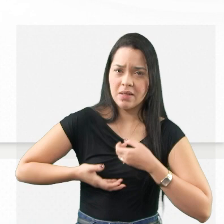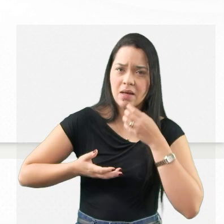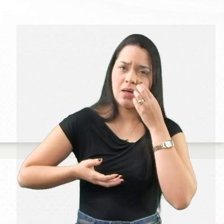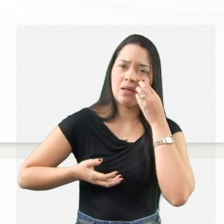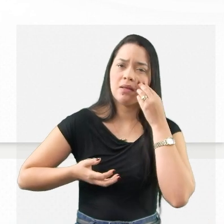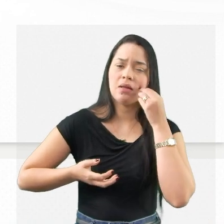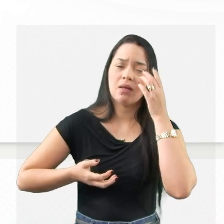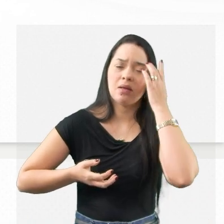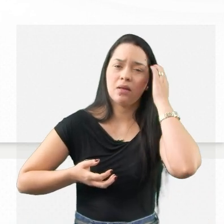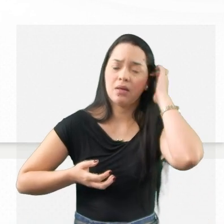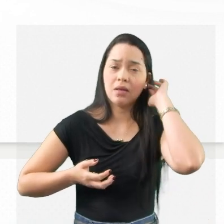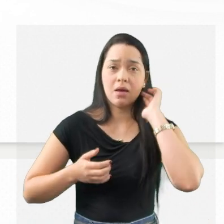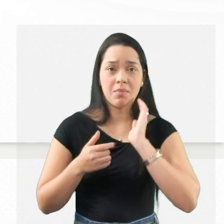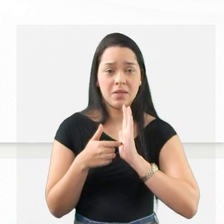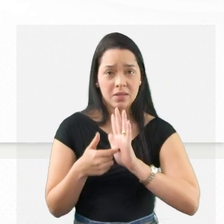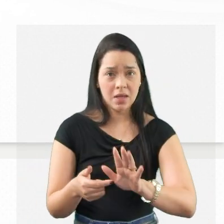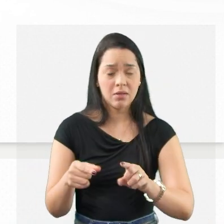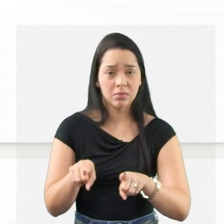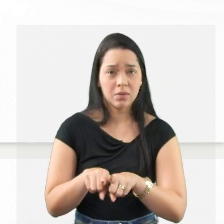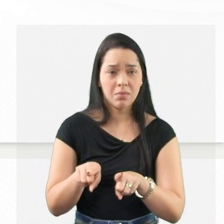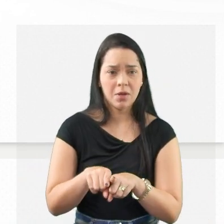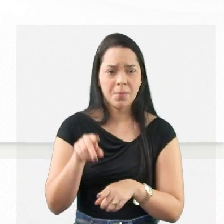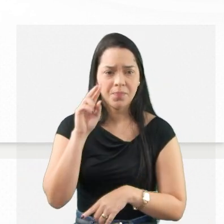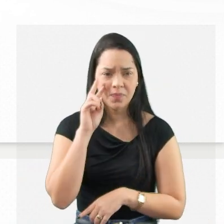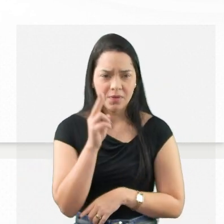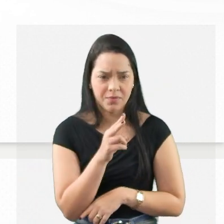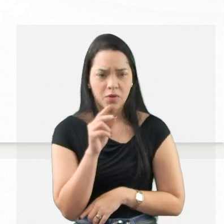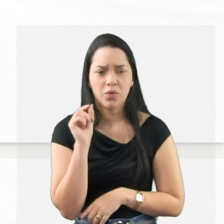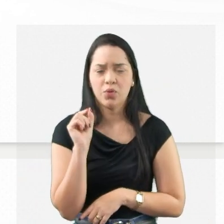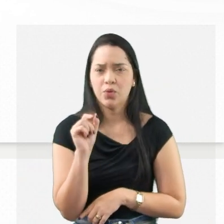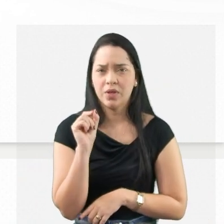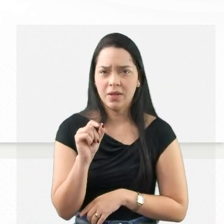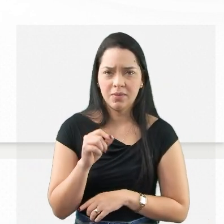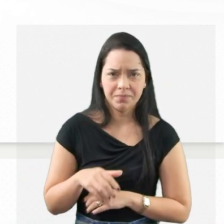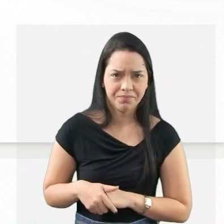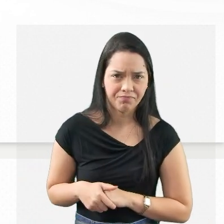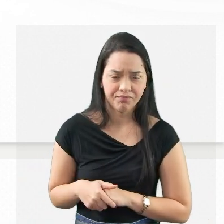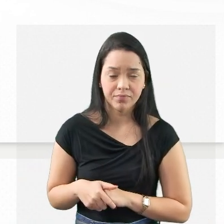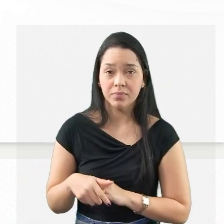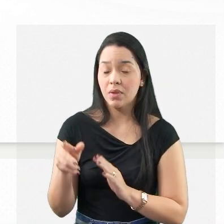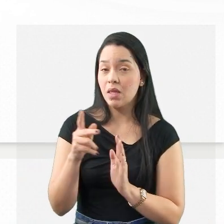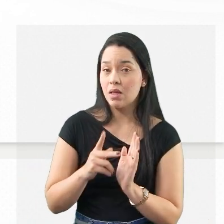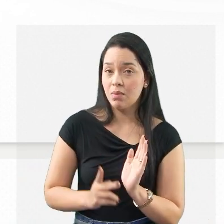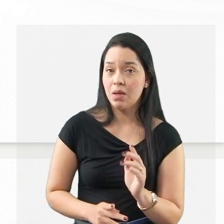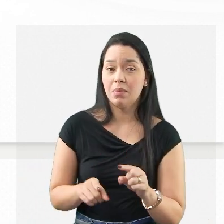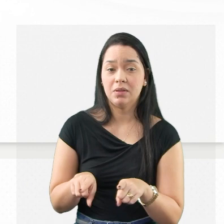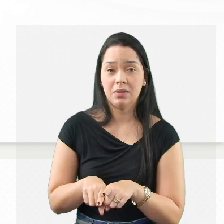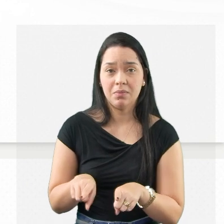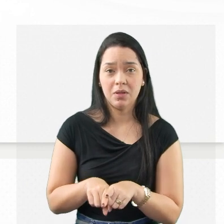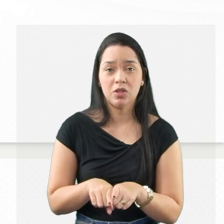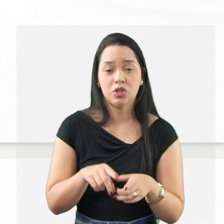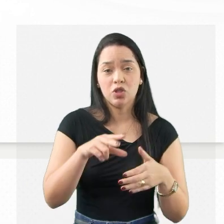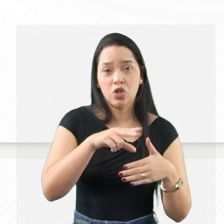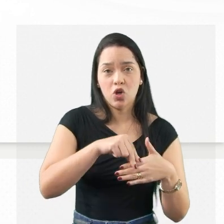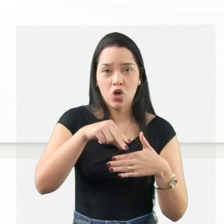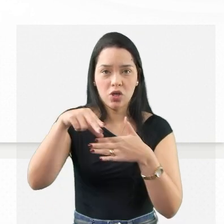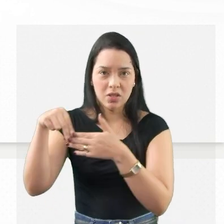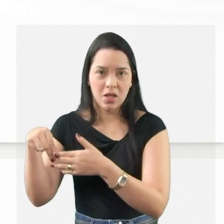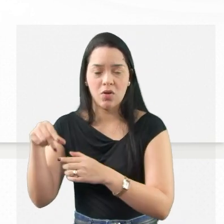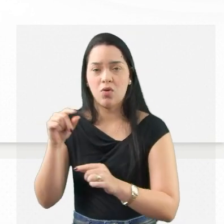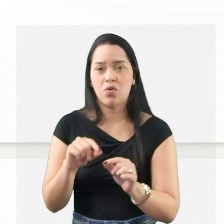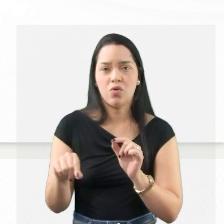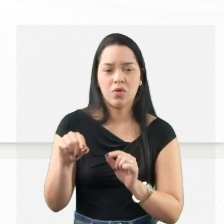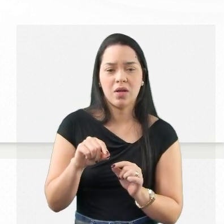ele é apresentado, a gente viu muitas circulações desse poema em forma de cordel, que seria o quê?